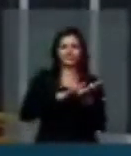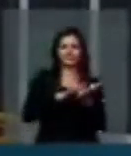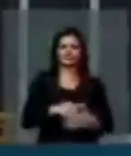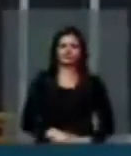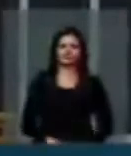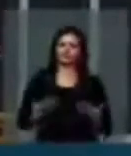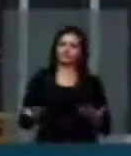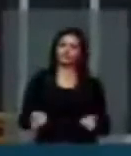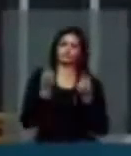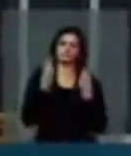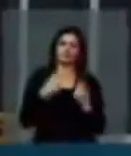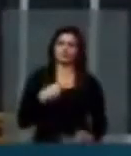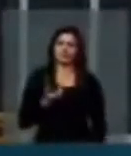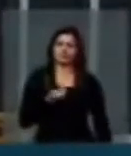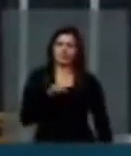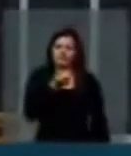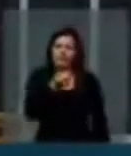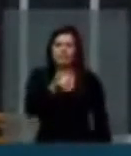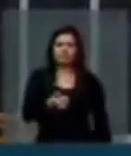Executivo. Esta é uma enganação.